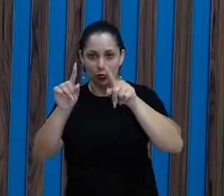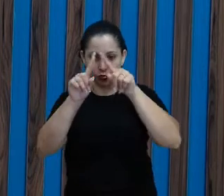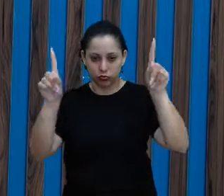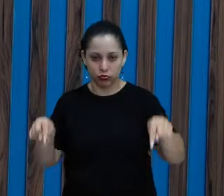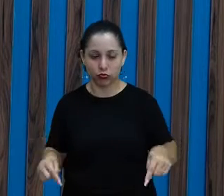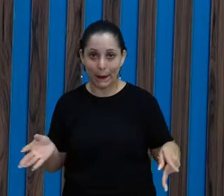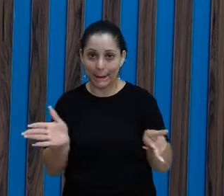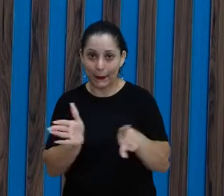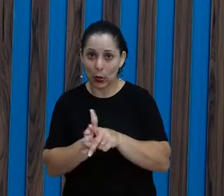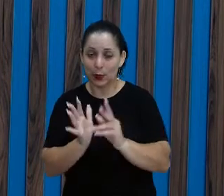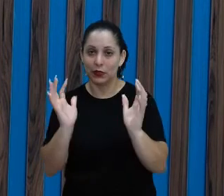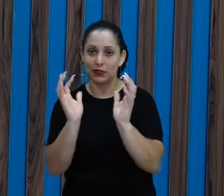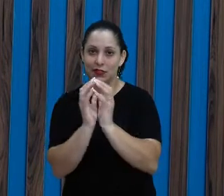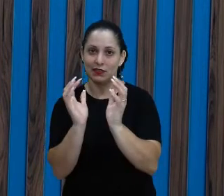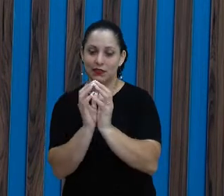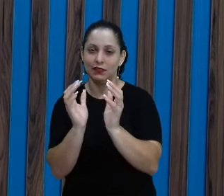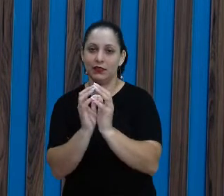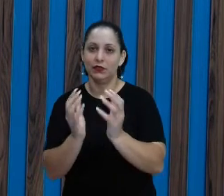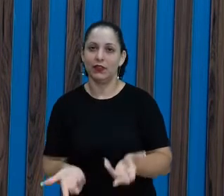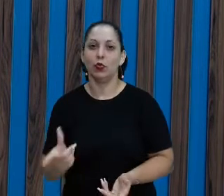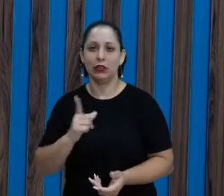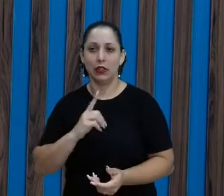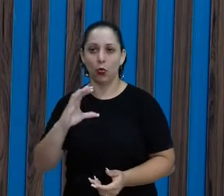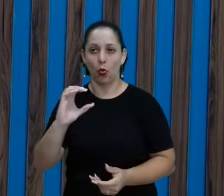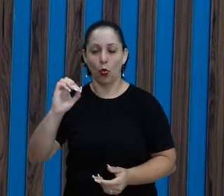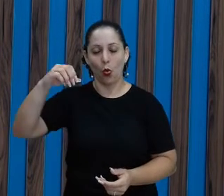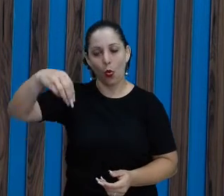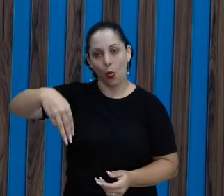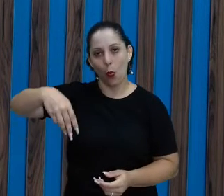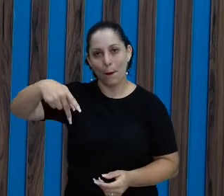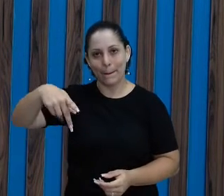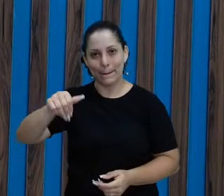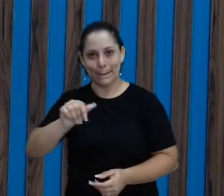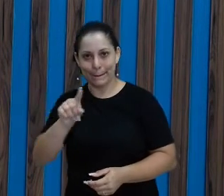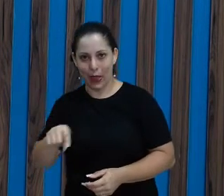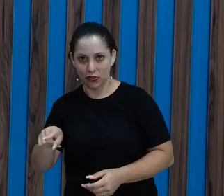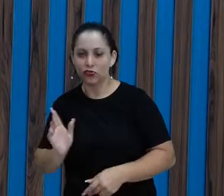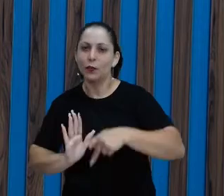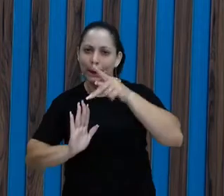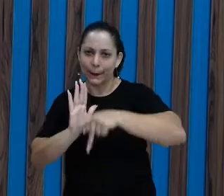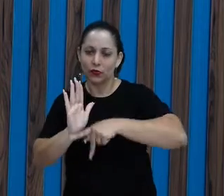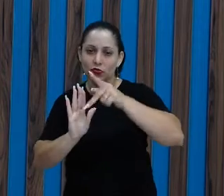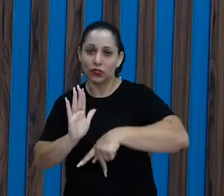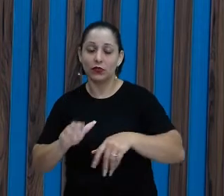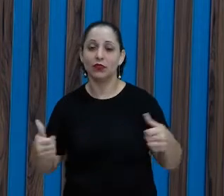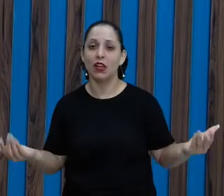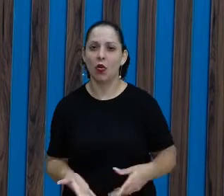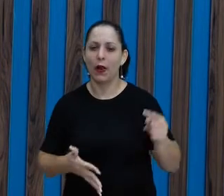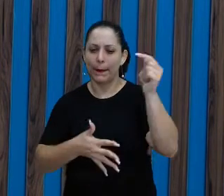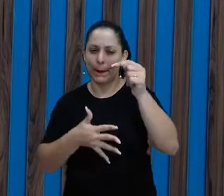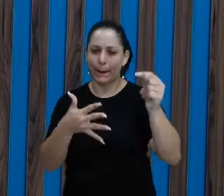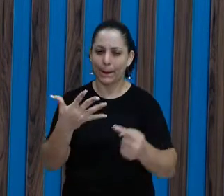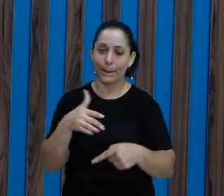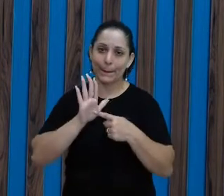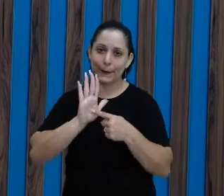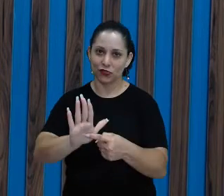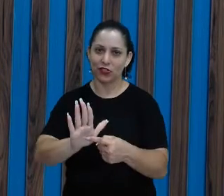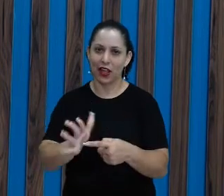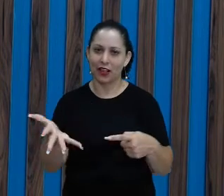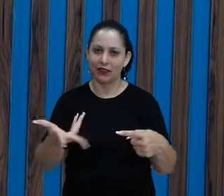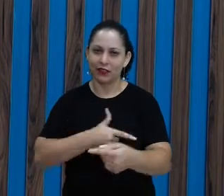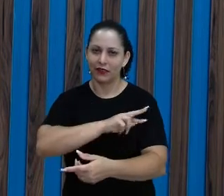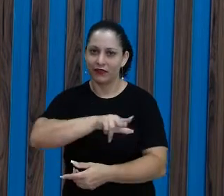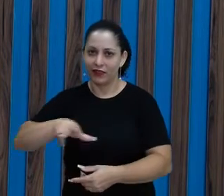cidade? Então, eu trouxe um deles, né, que é o Compaz, e hoje também a gente vai falar aqui sobre alguns outros espaços